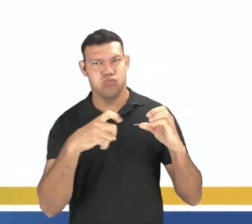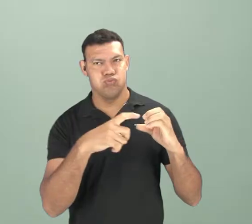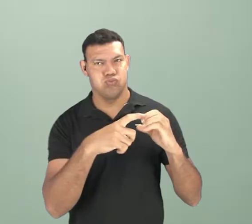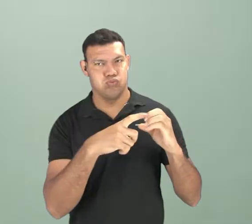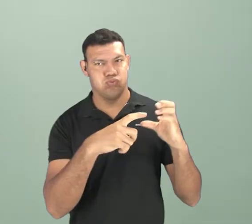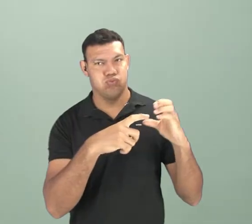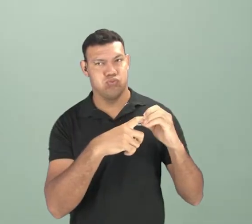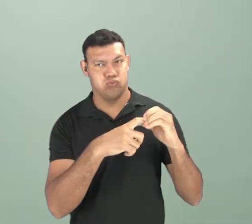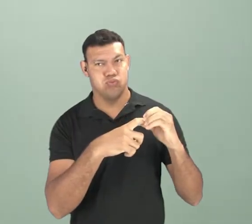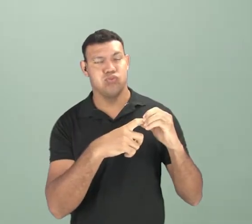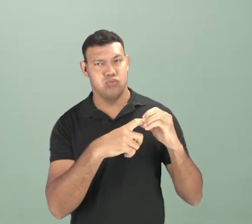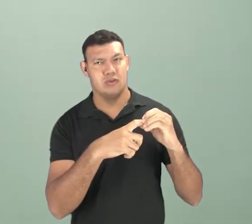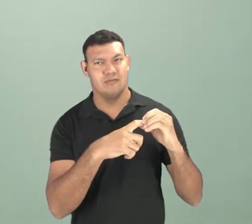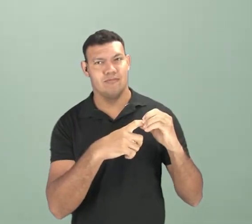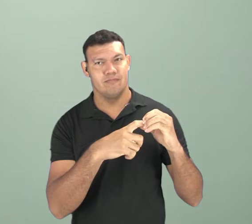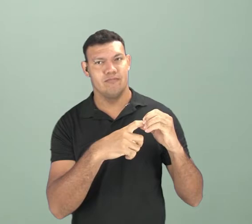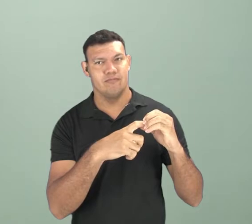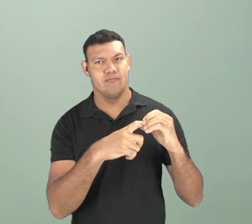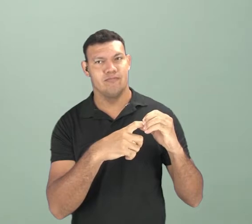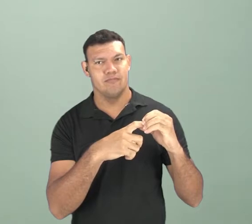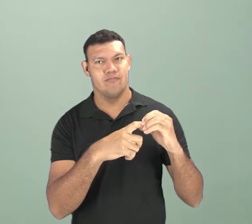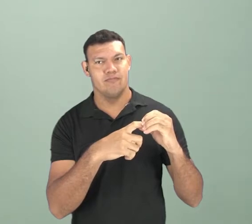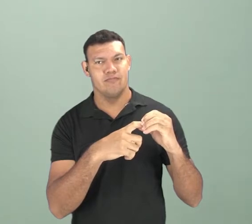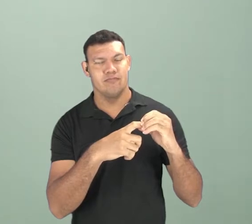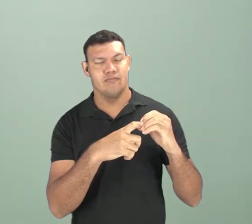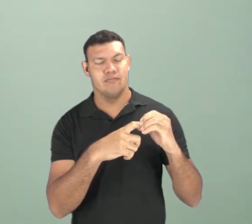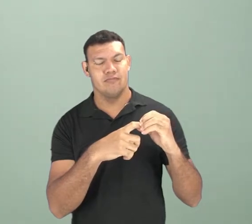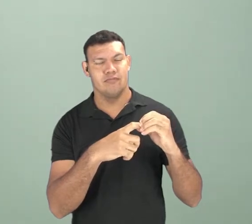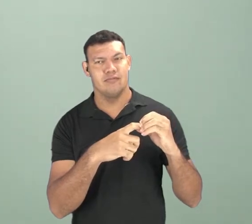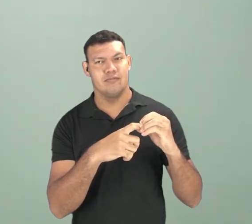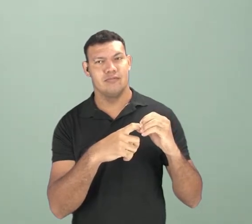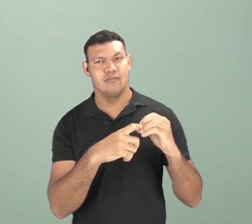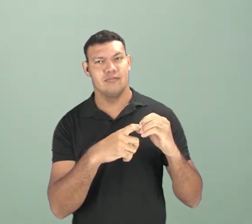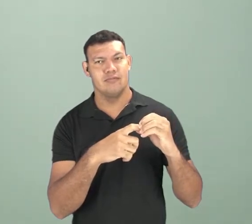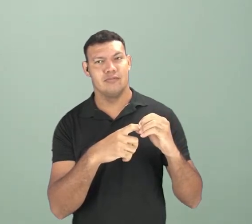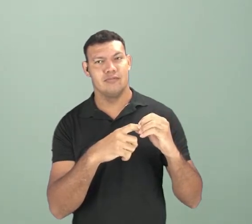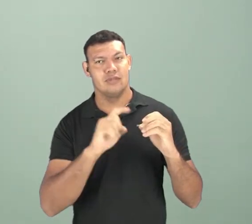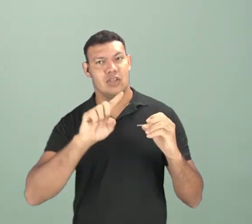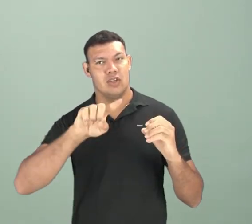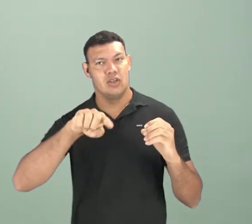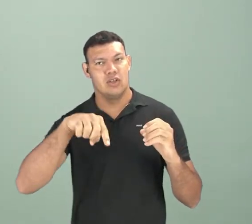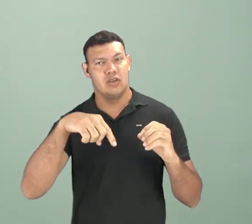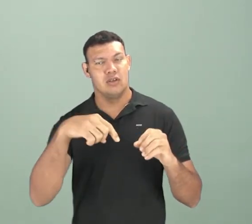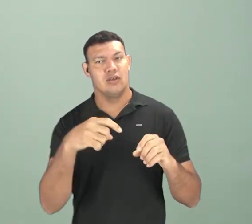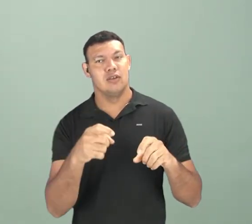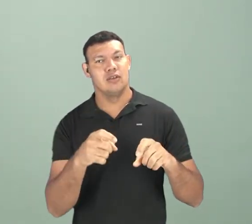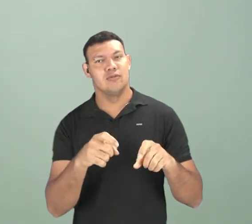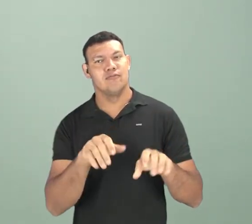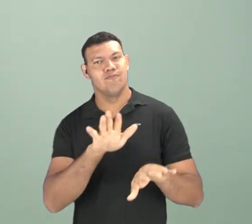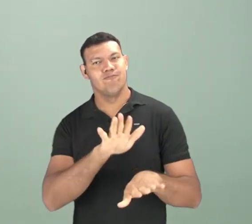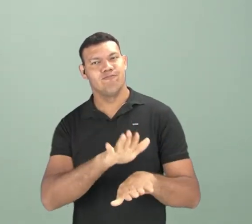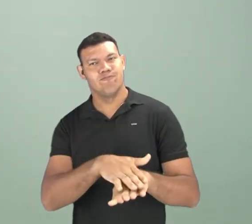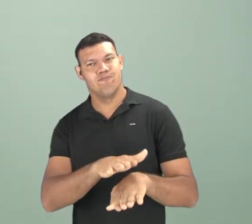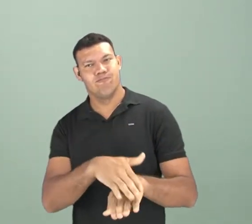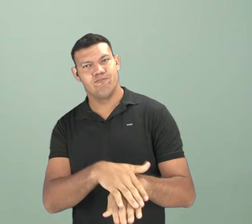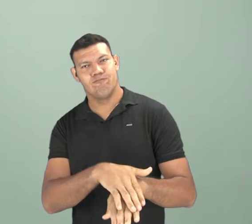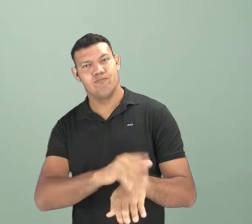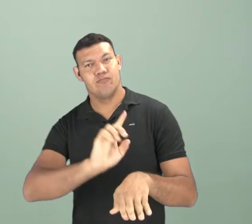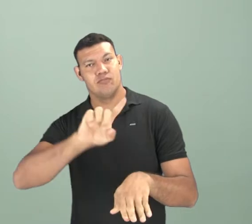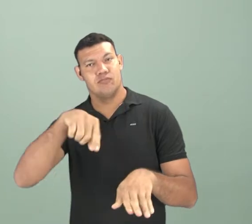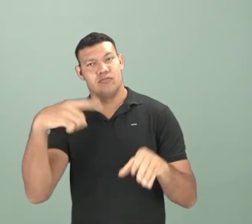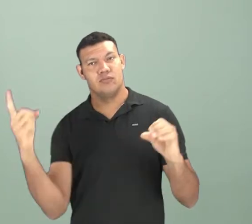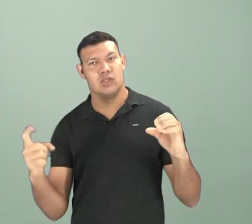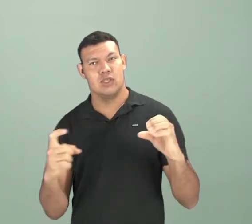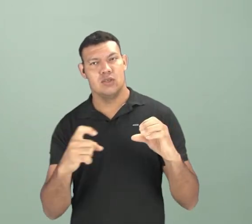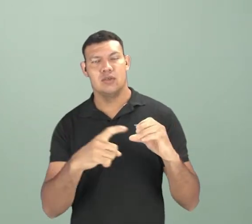a fecundação, quando tem o acontecimento, da relação sexual, até a fecundação